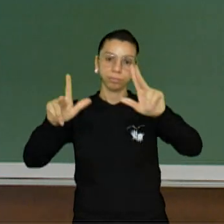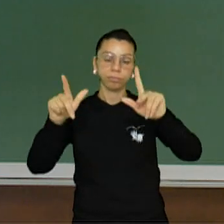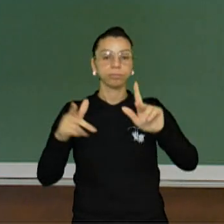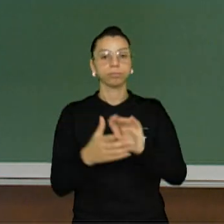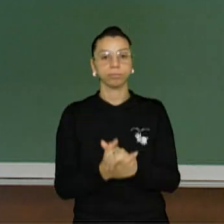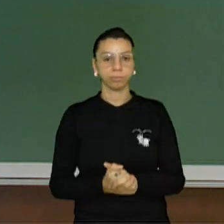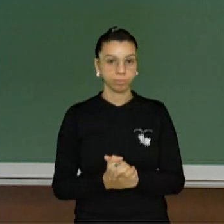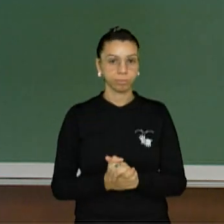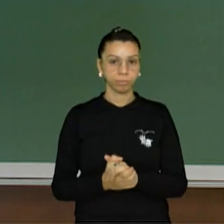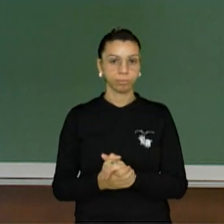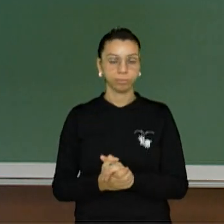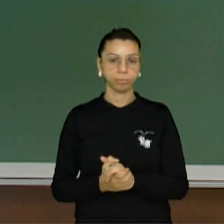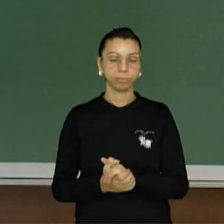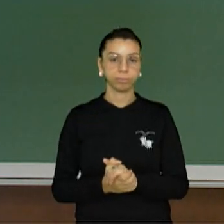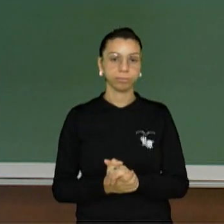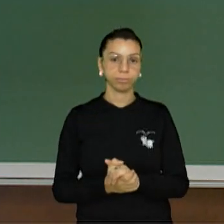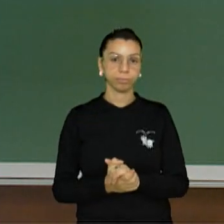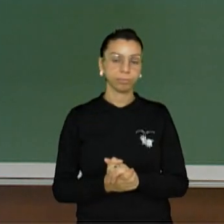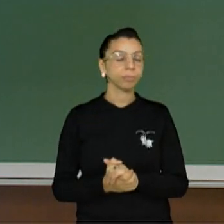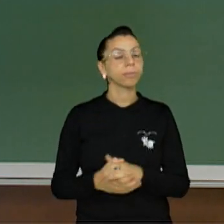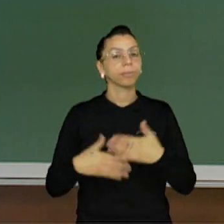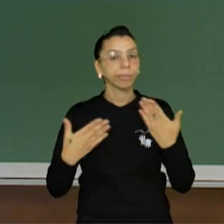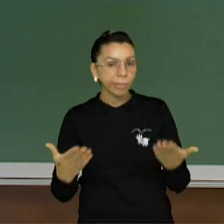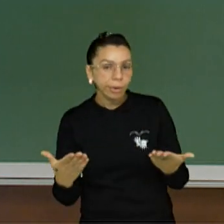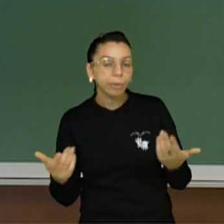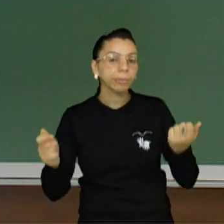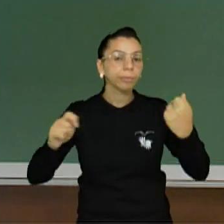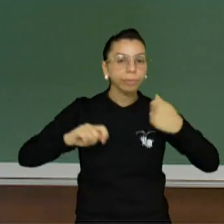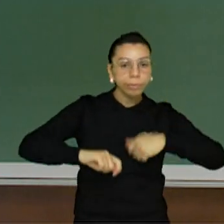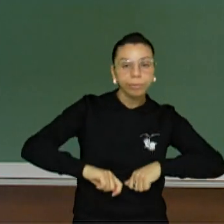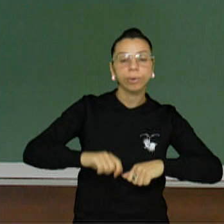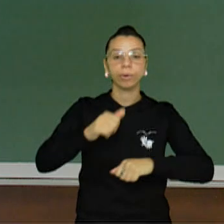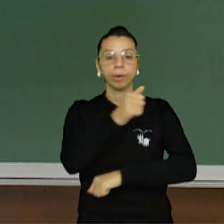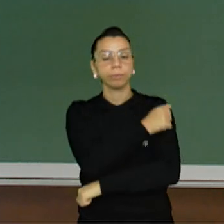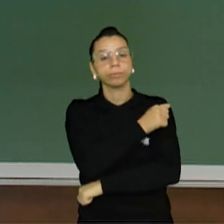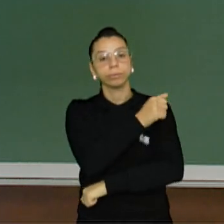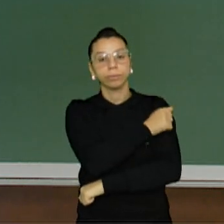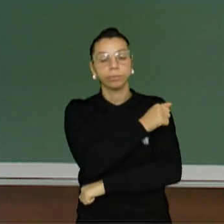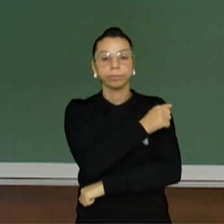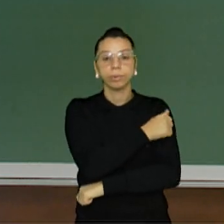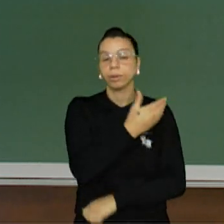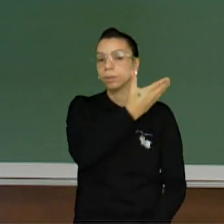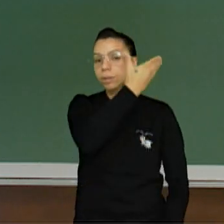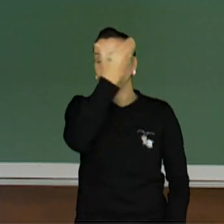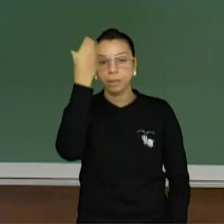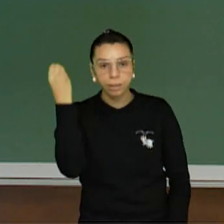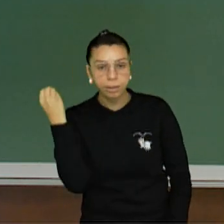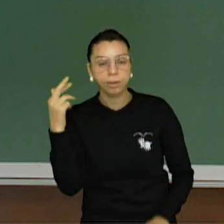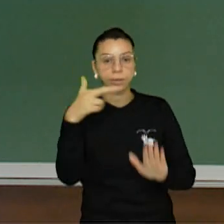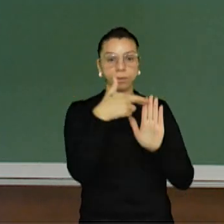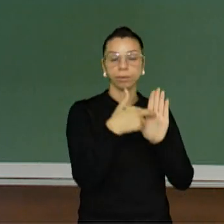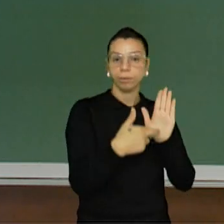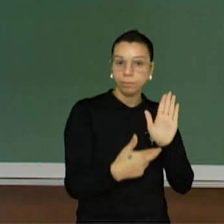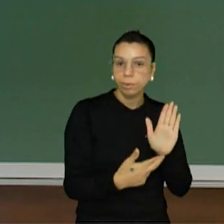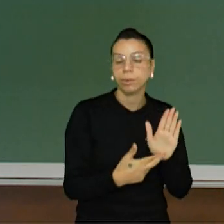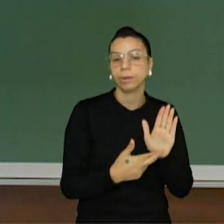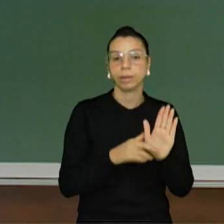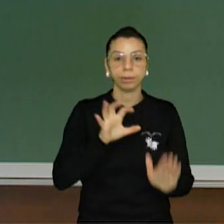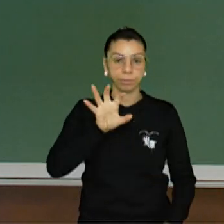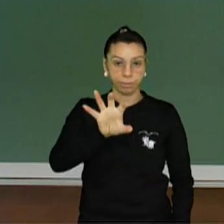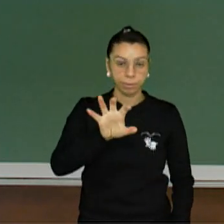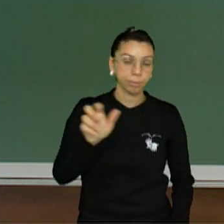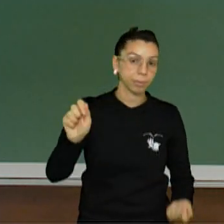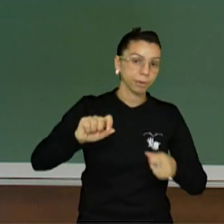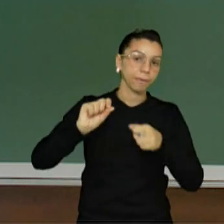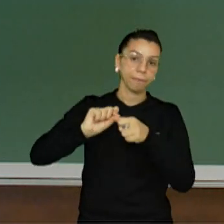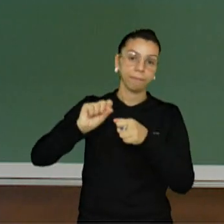2 quadrados, tá? Mas eu reforço, né? Falo para os alunos, não lembrou da regra de produto notável,